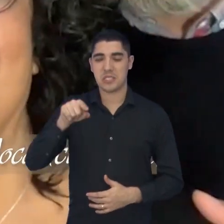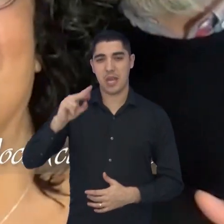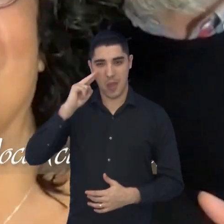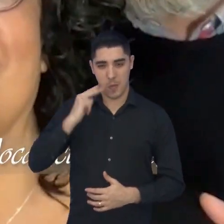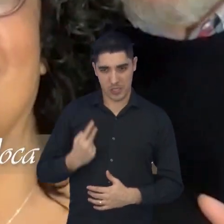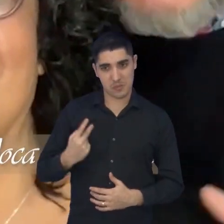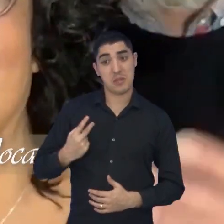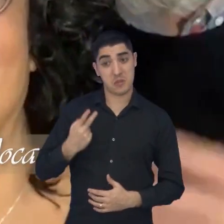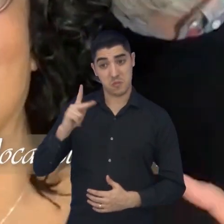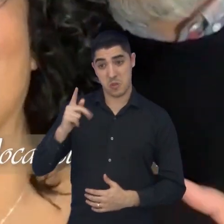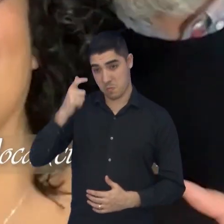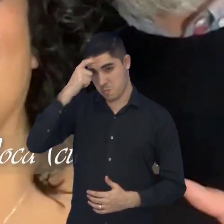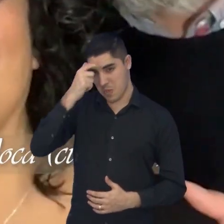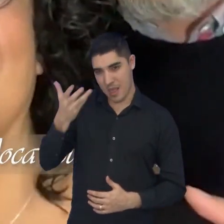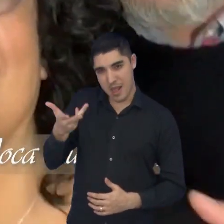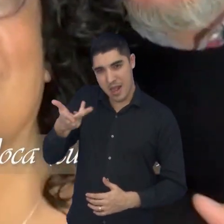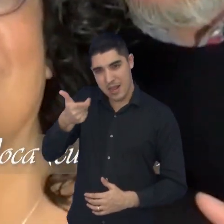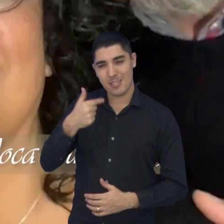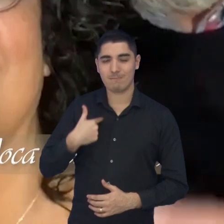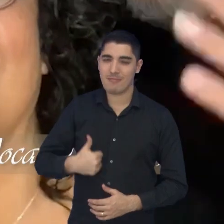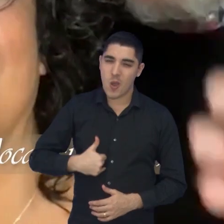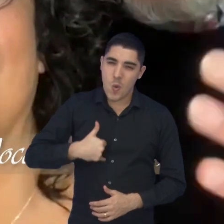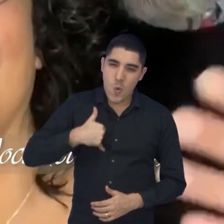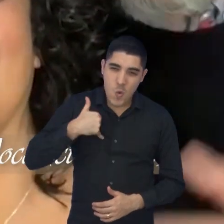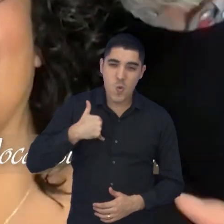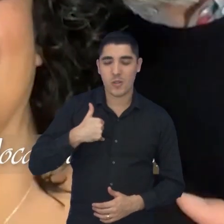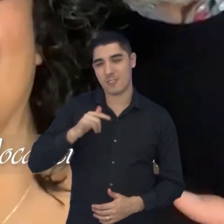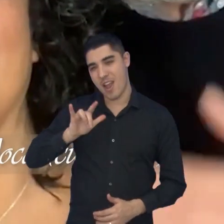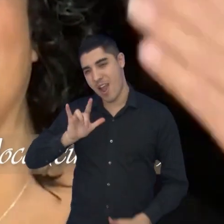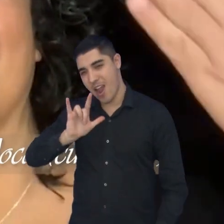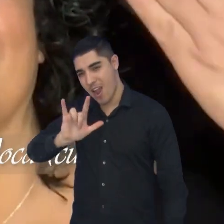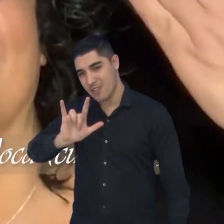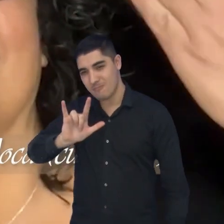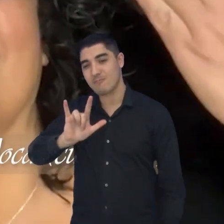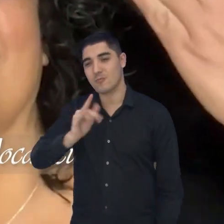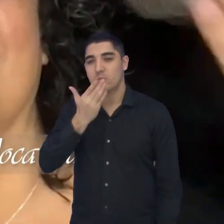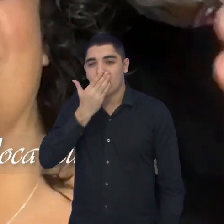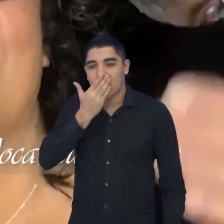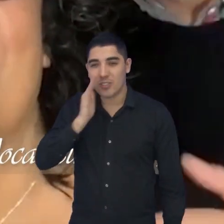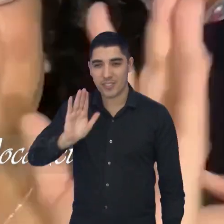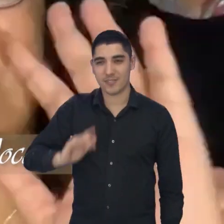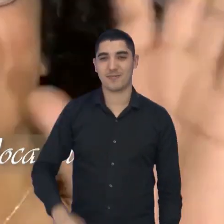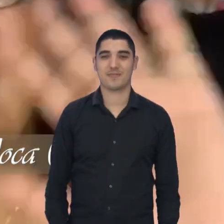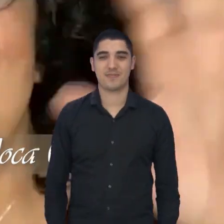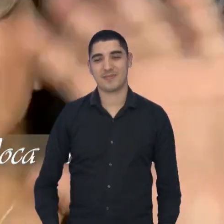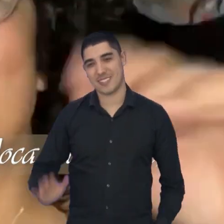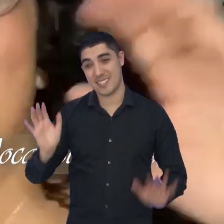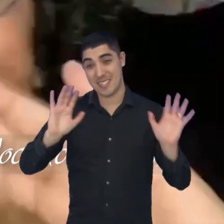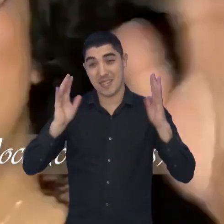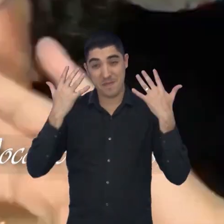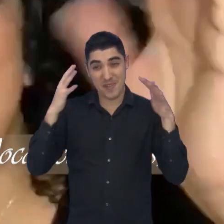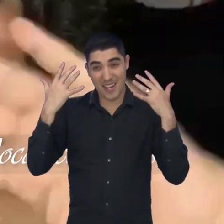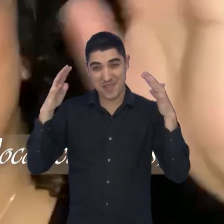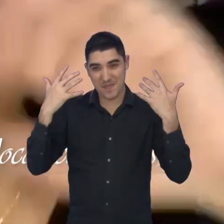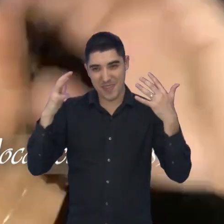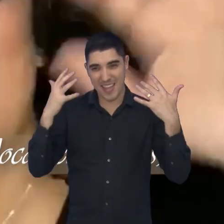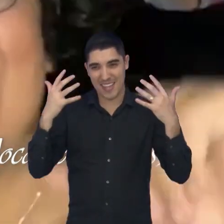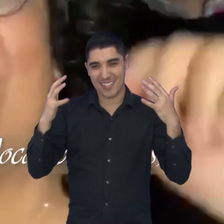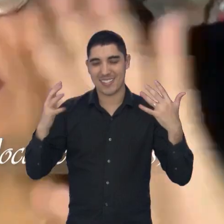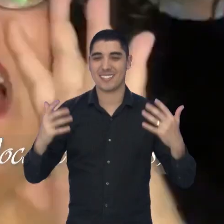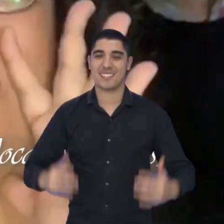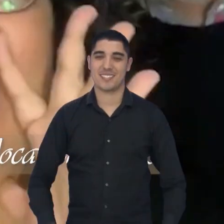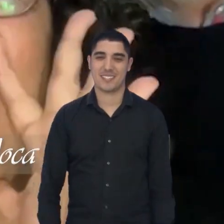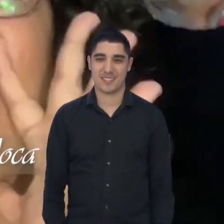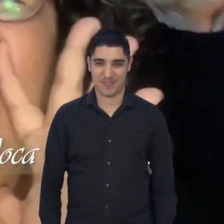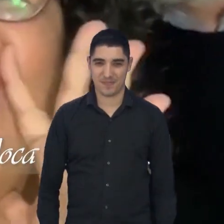seu talento todo. A gente tem muito orgulho de você, te ama. Grande beijo. Parabéns!